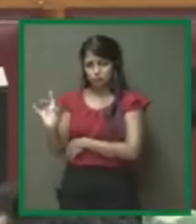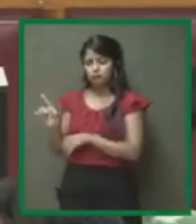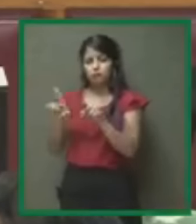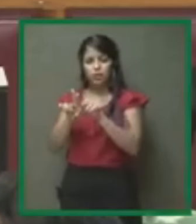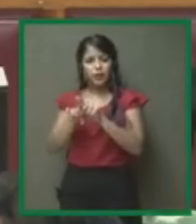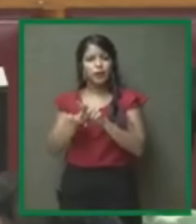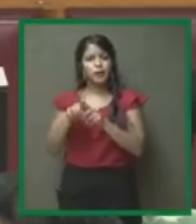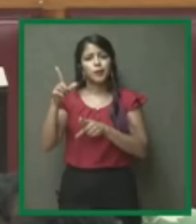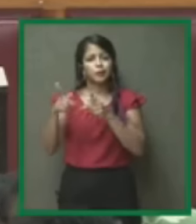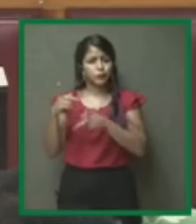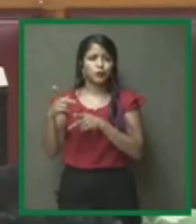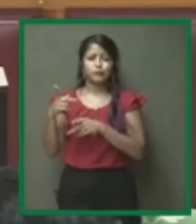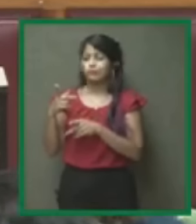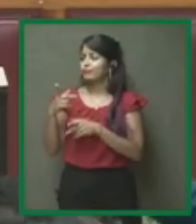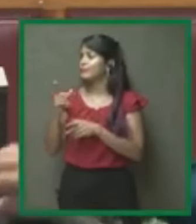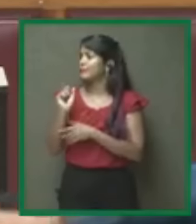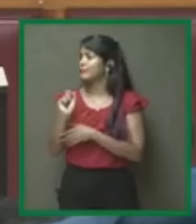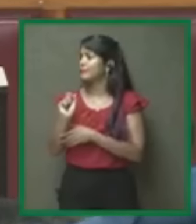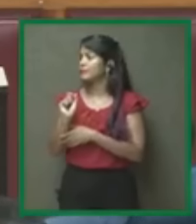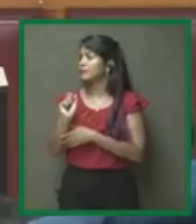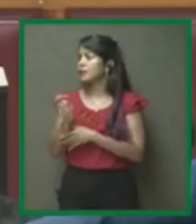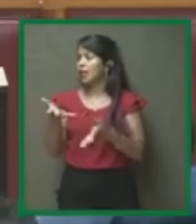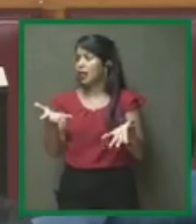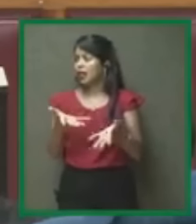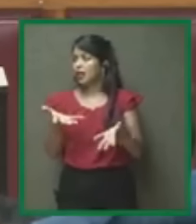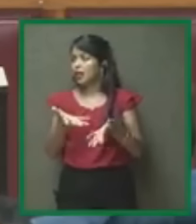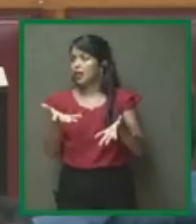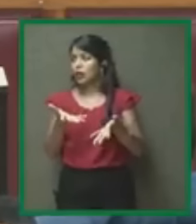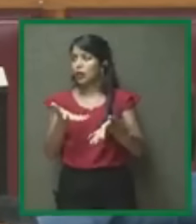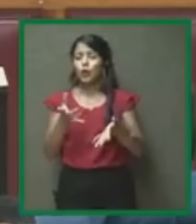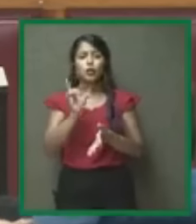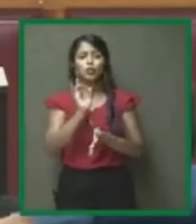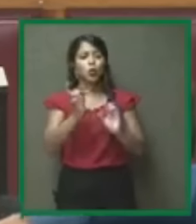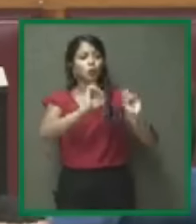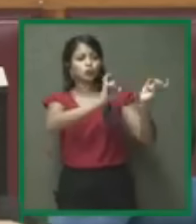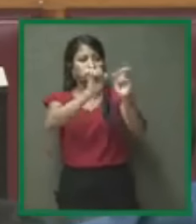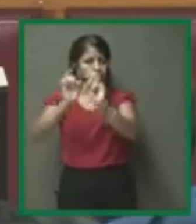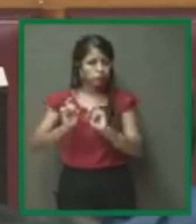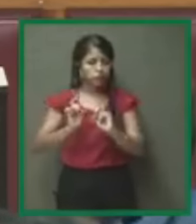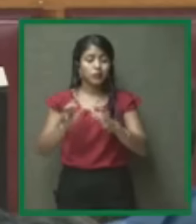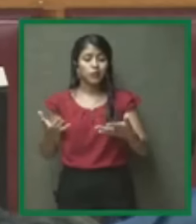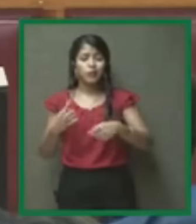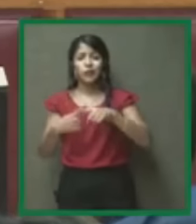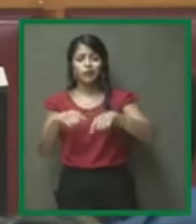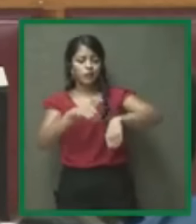os promotores, e... agora nós temos só os debates, né? Em razão do